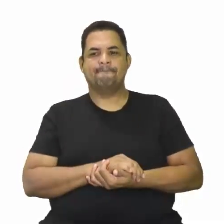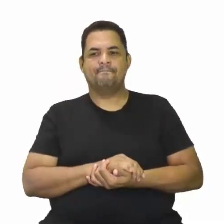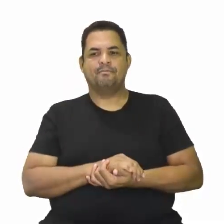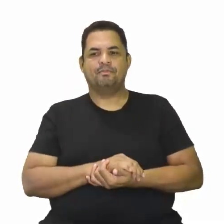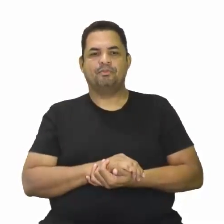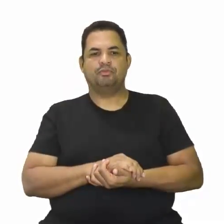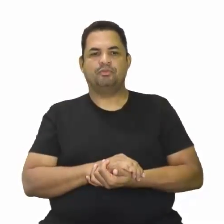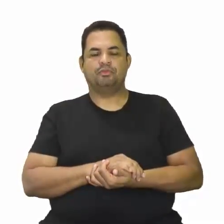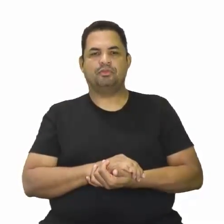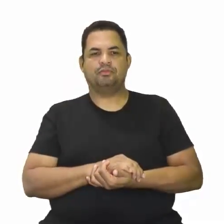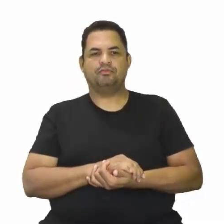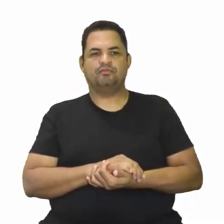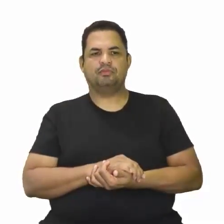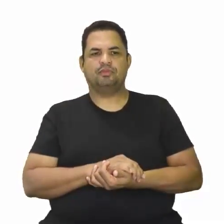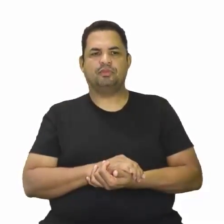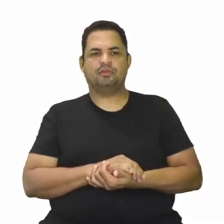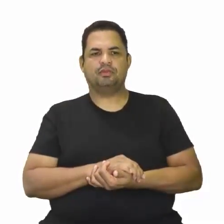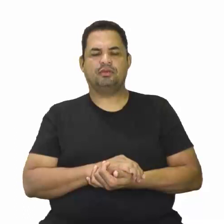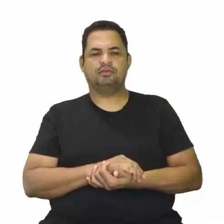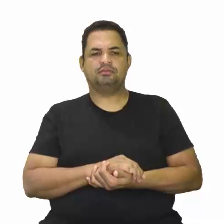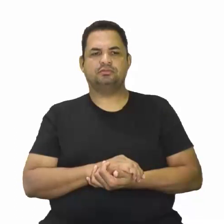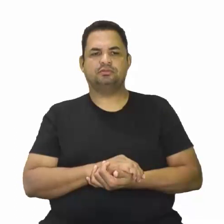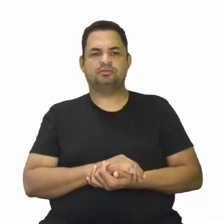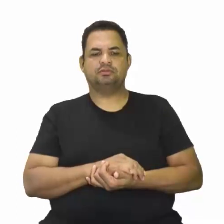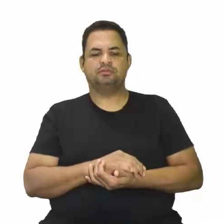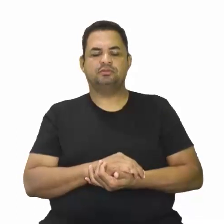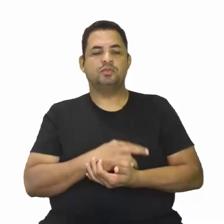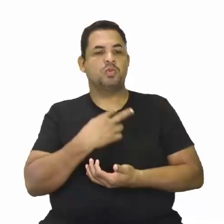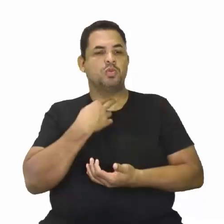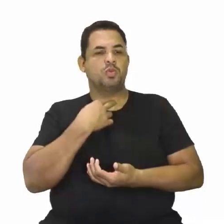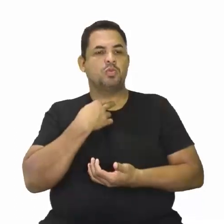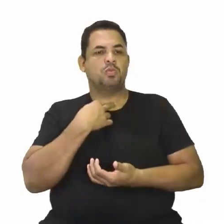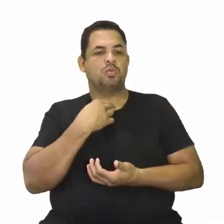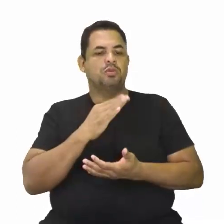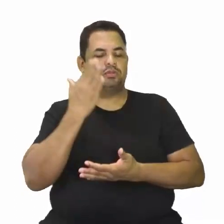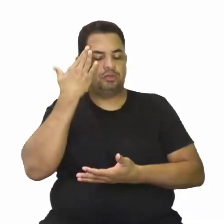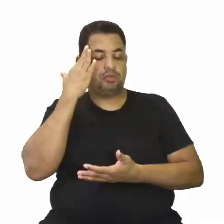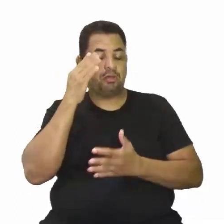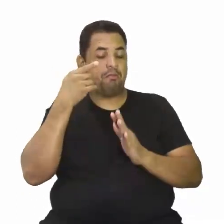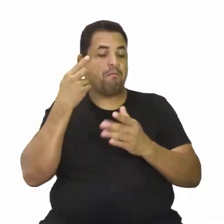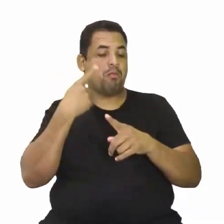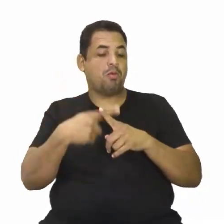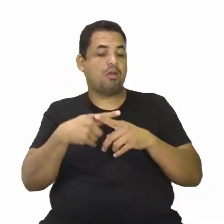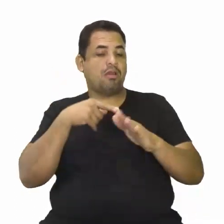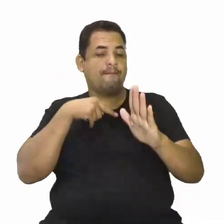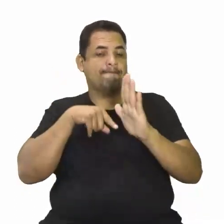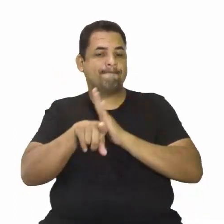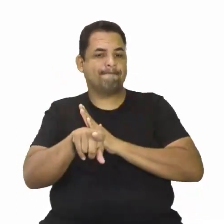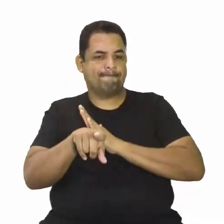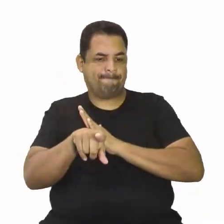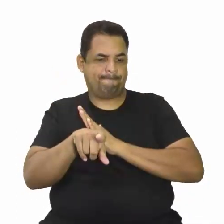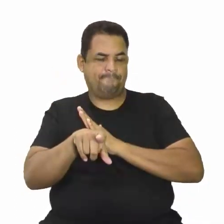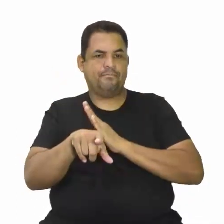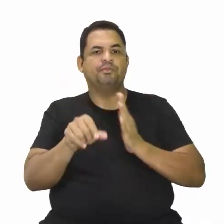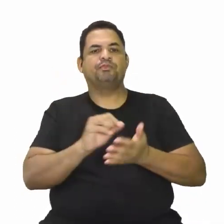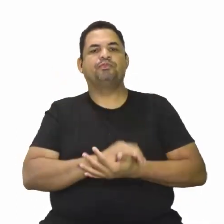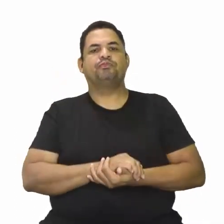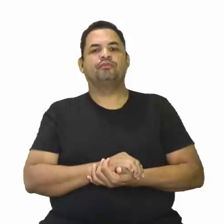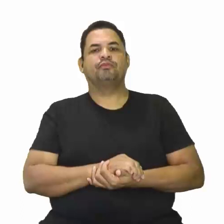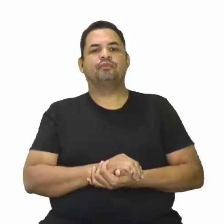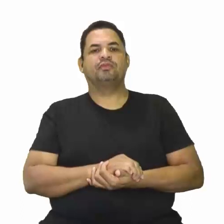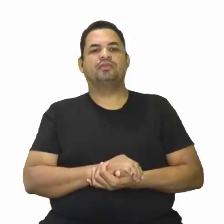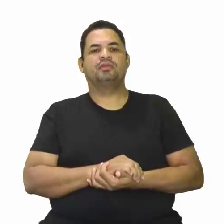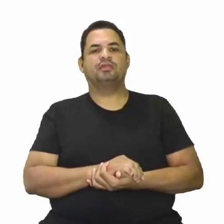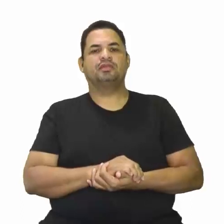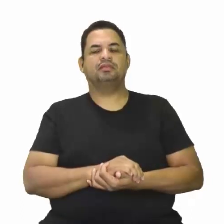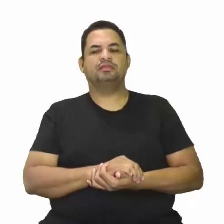puedo entender el porquê de la pergunta. Não posso entender